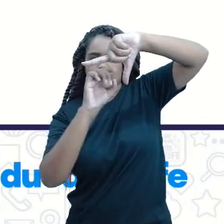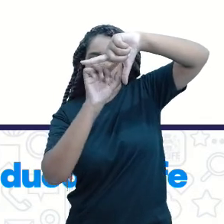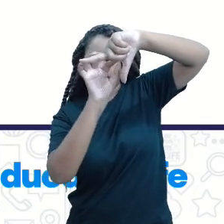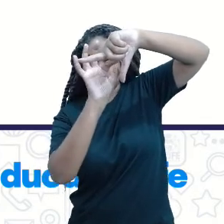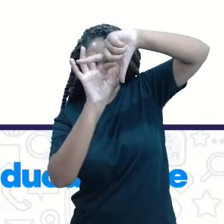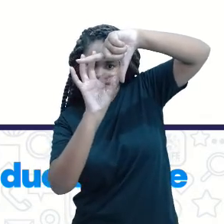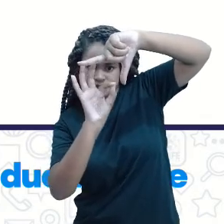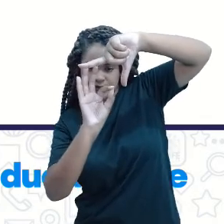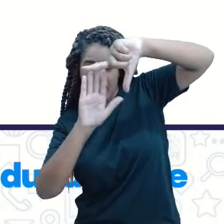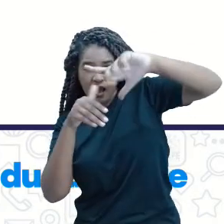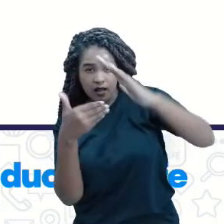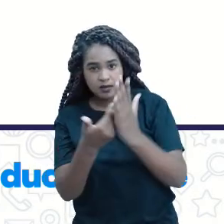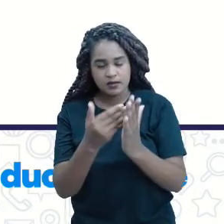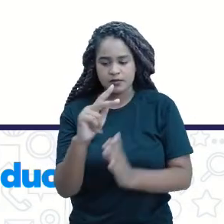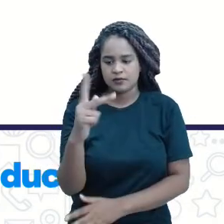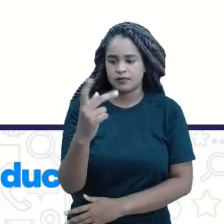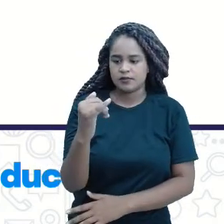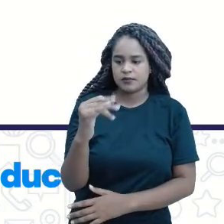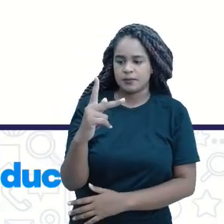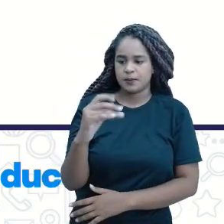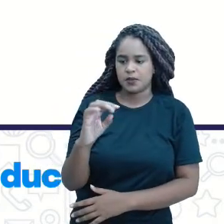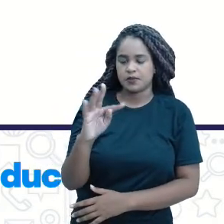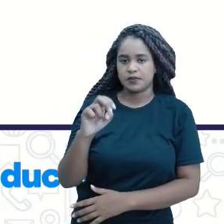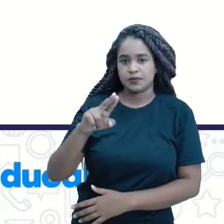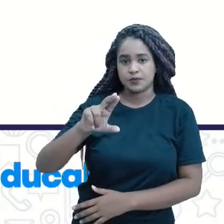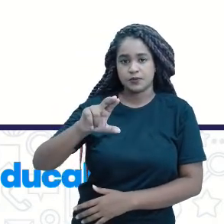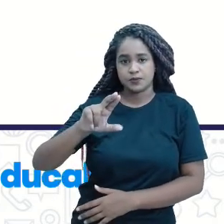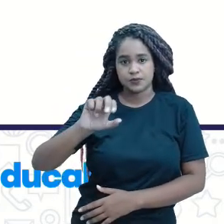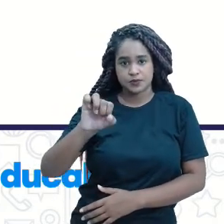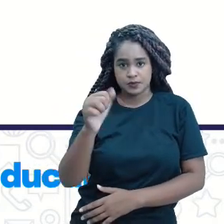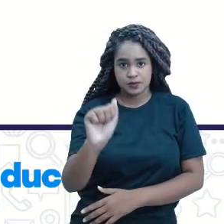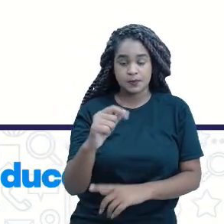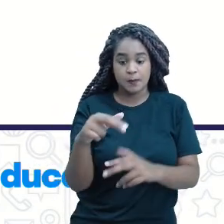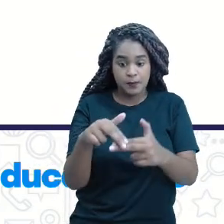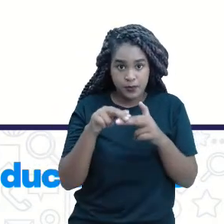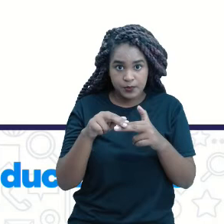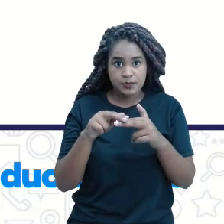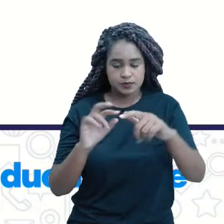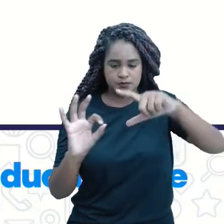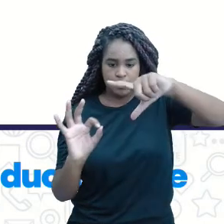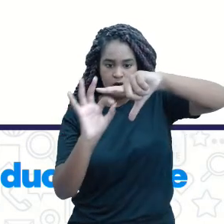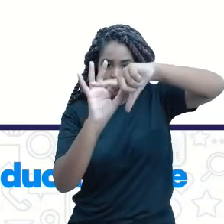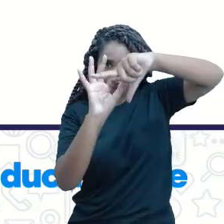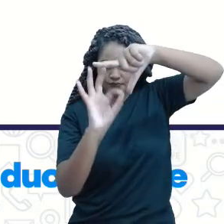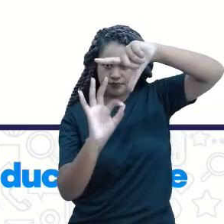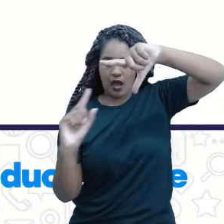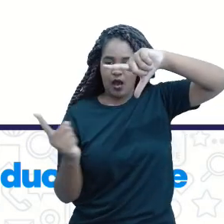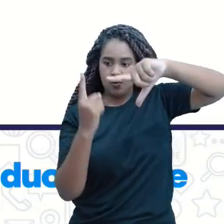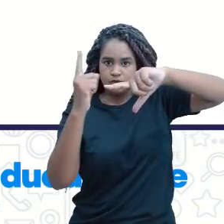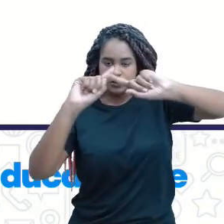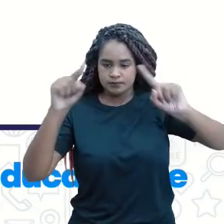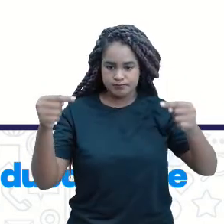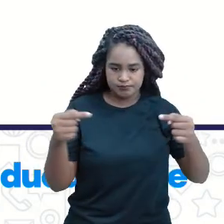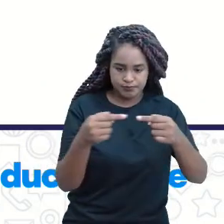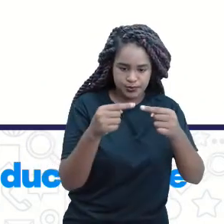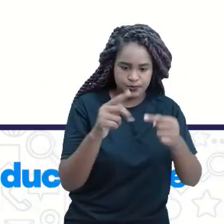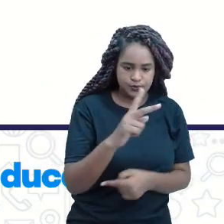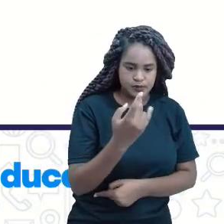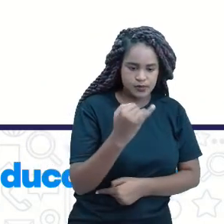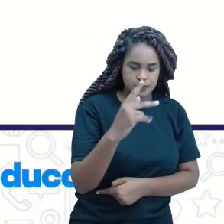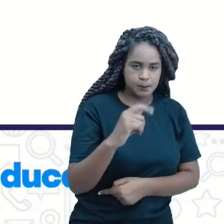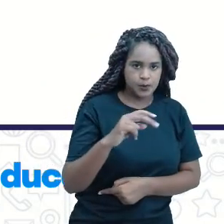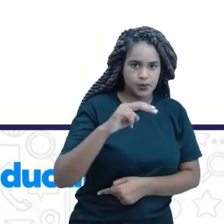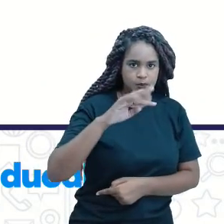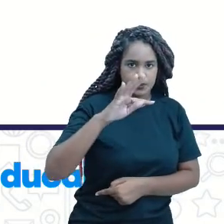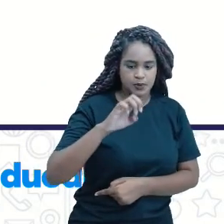hipotenusa, certo? Então, por isso que é uma altura relativa à hipotenusa. Então, pode notar que essa hipotenusa, ela foi